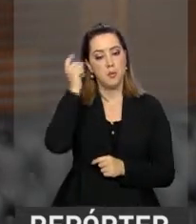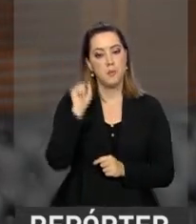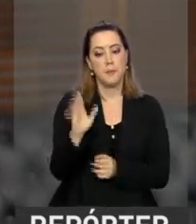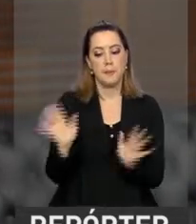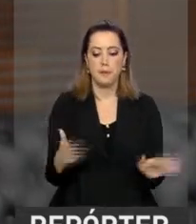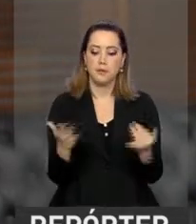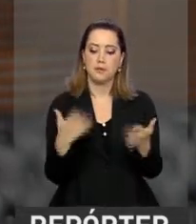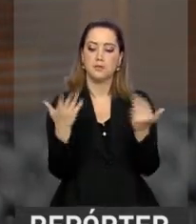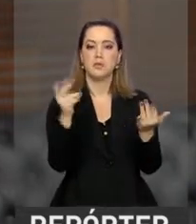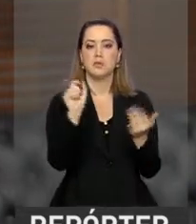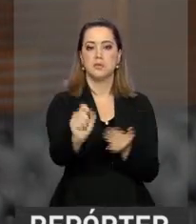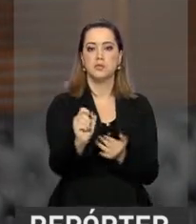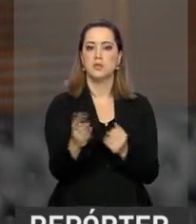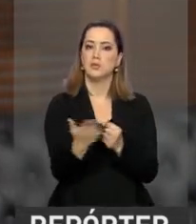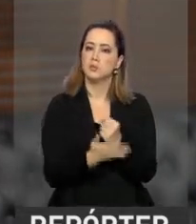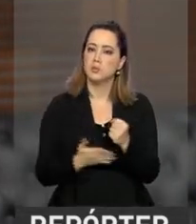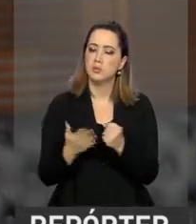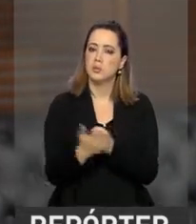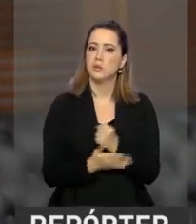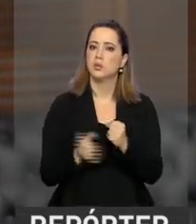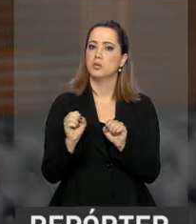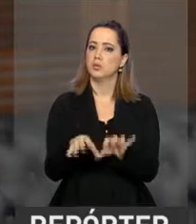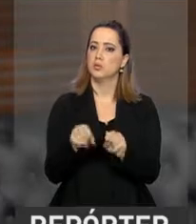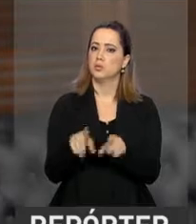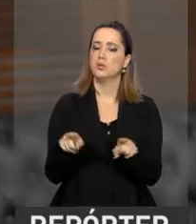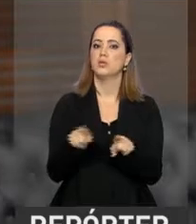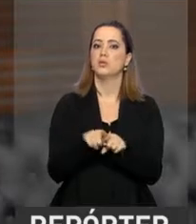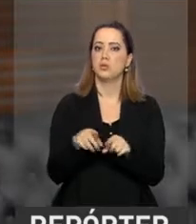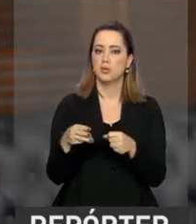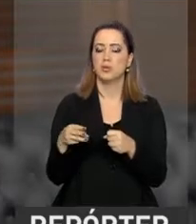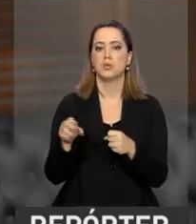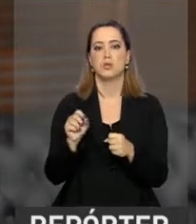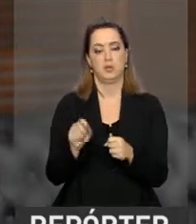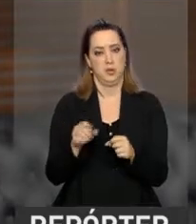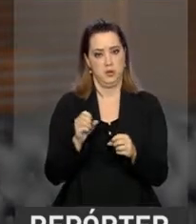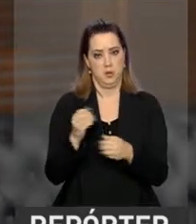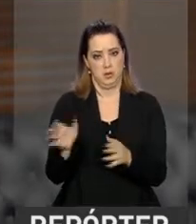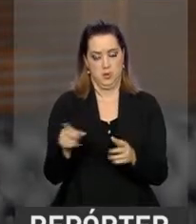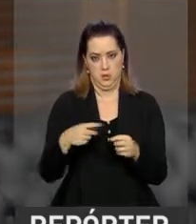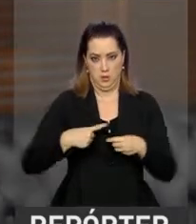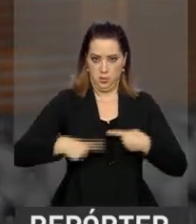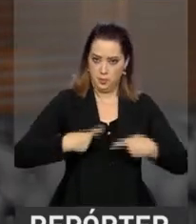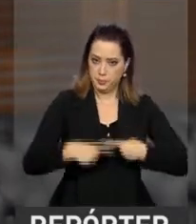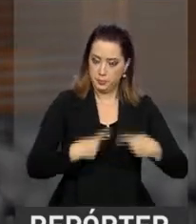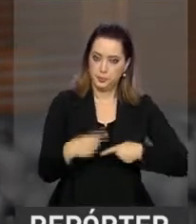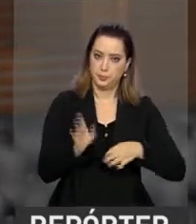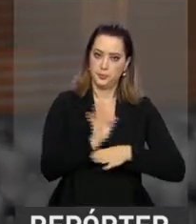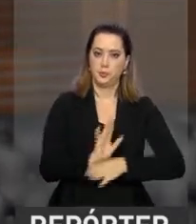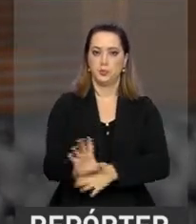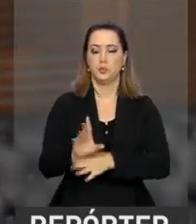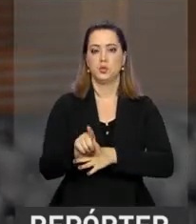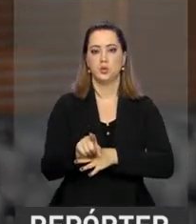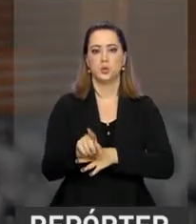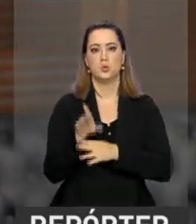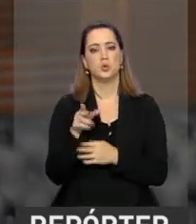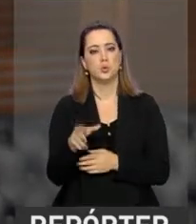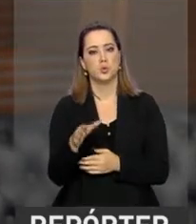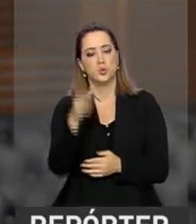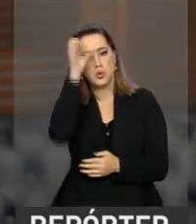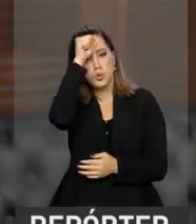ensino fundamental e básico no Brasil, através de políticas que melhorem, por exemplo, a